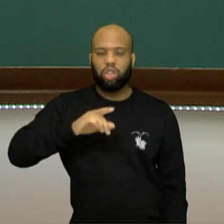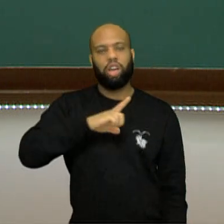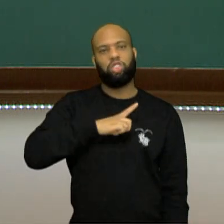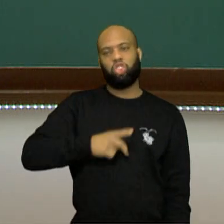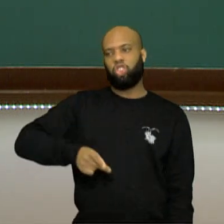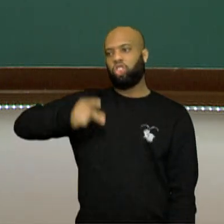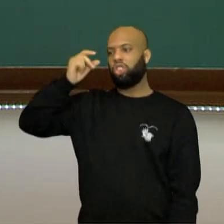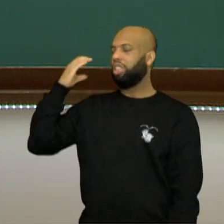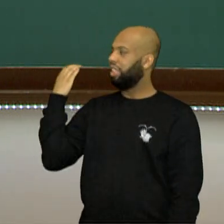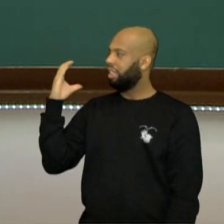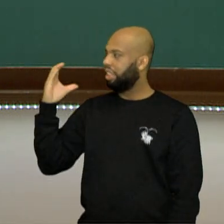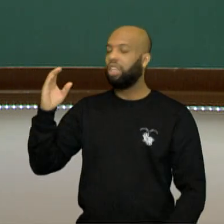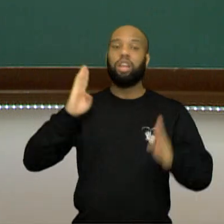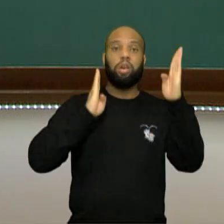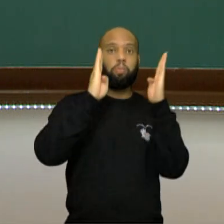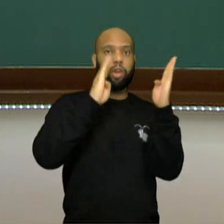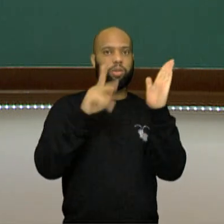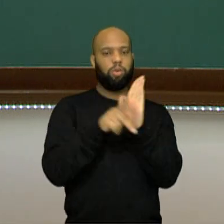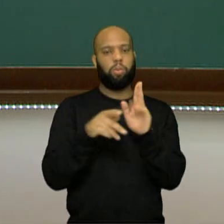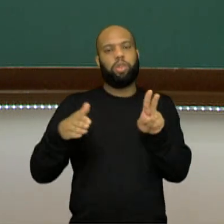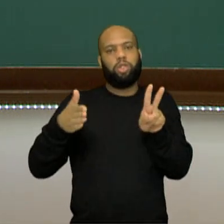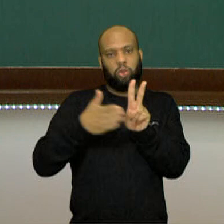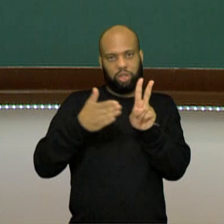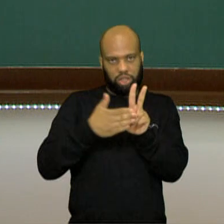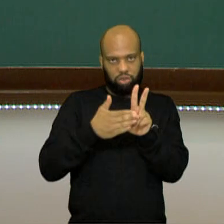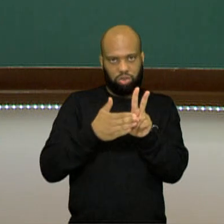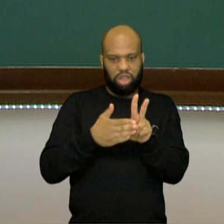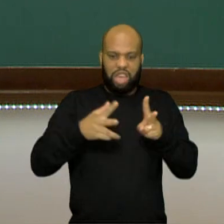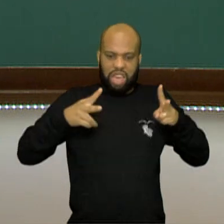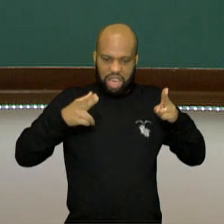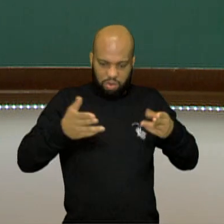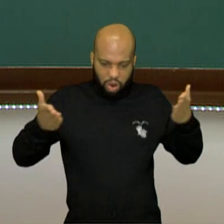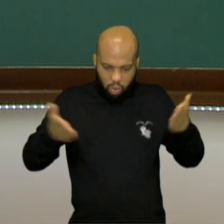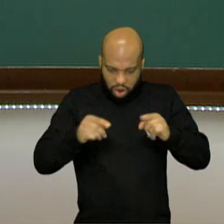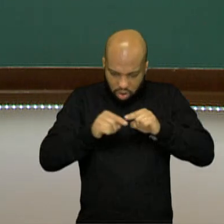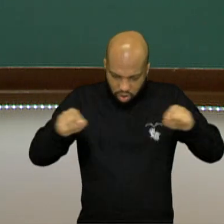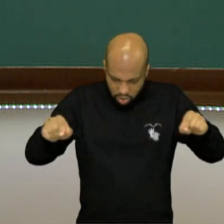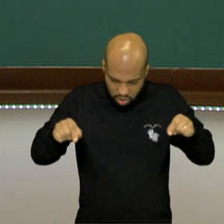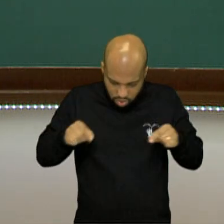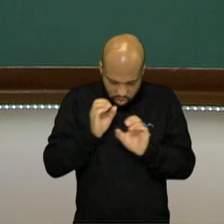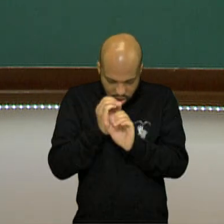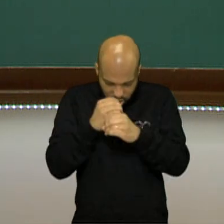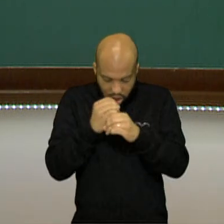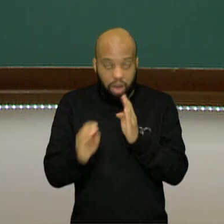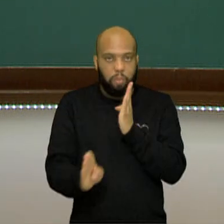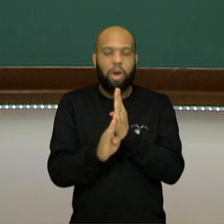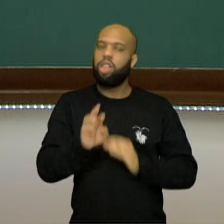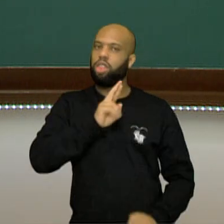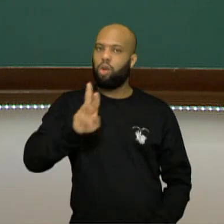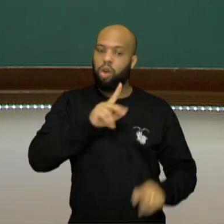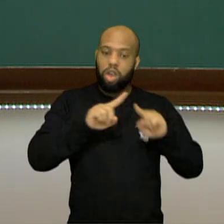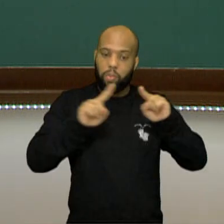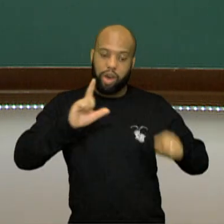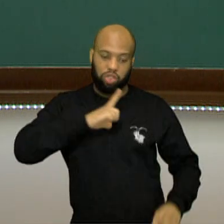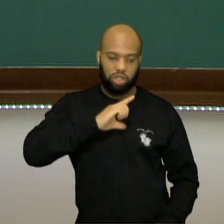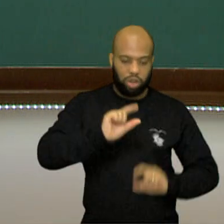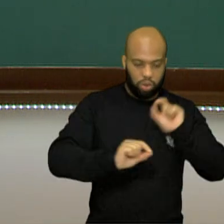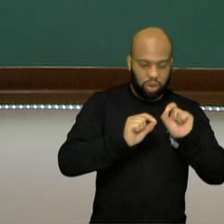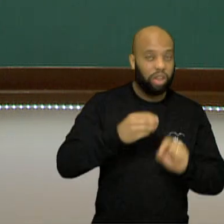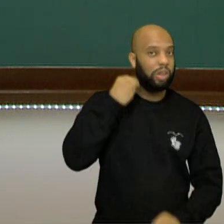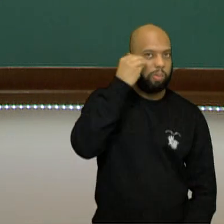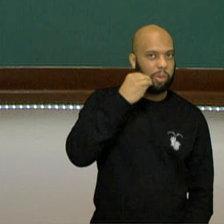ciência na época dos índios. Não era uma ciência com experimentos de laboratório, mas era uma ciência com experiência de